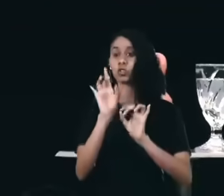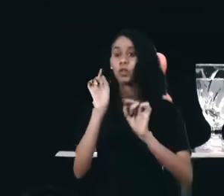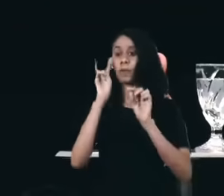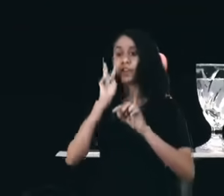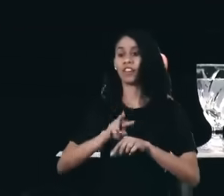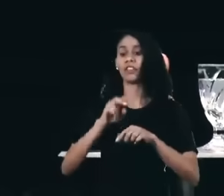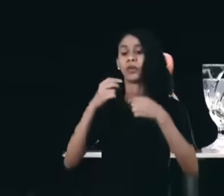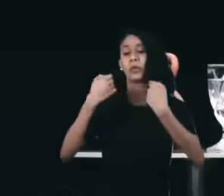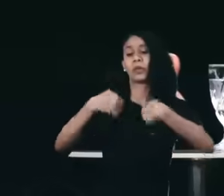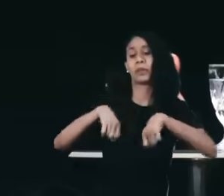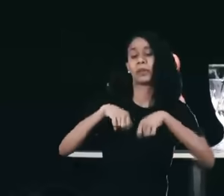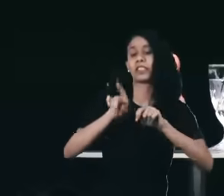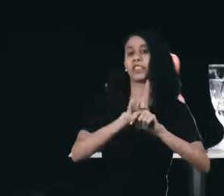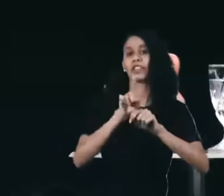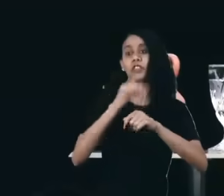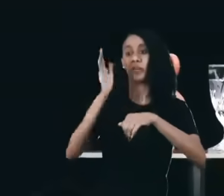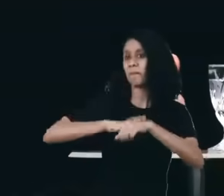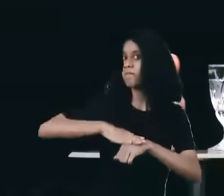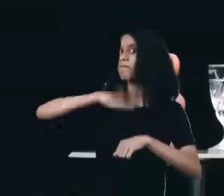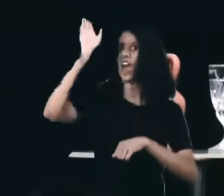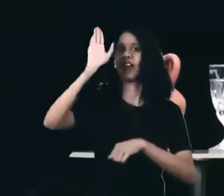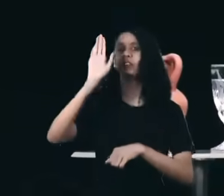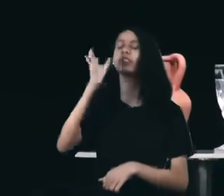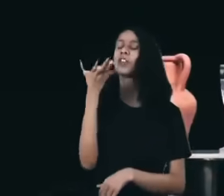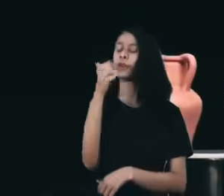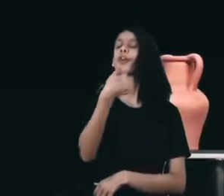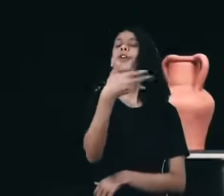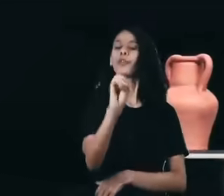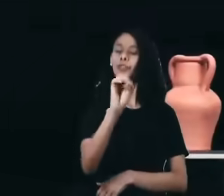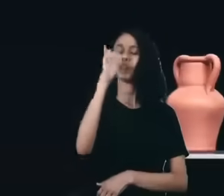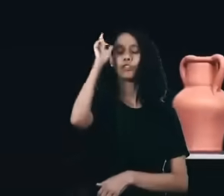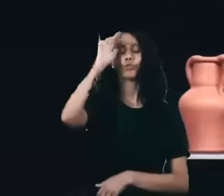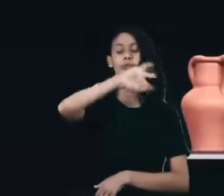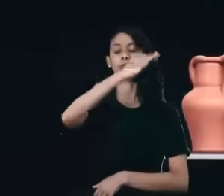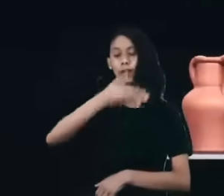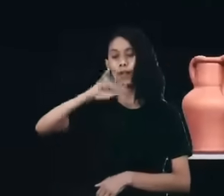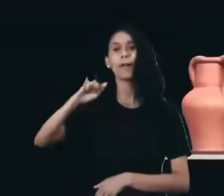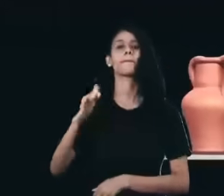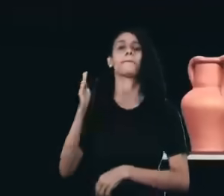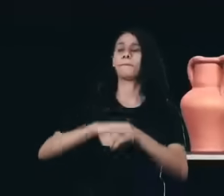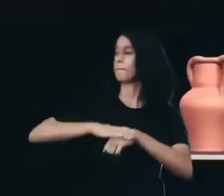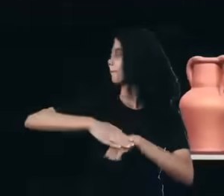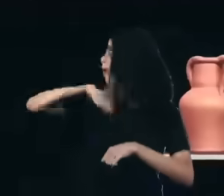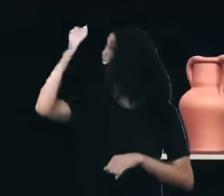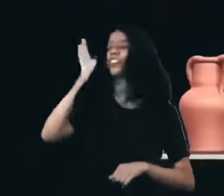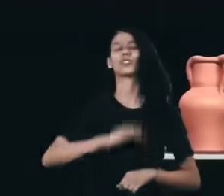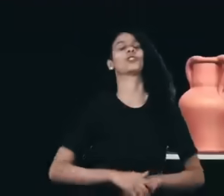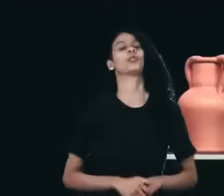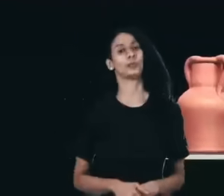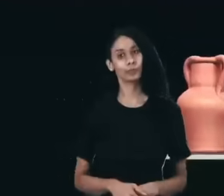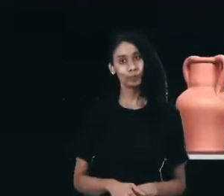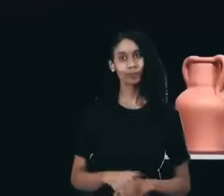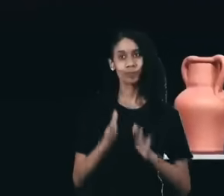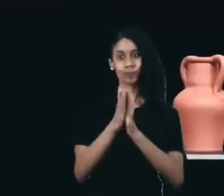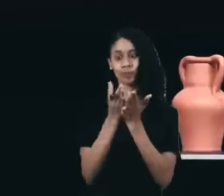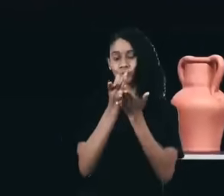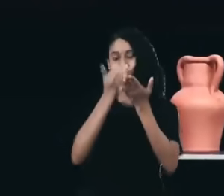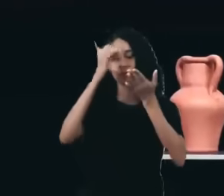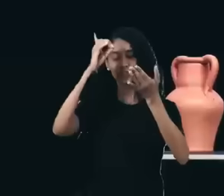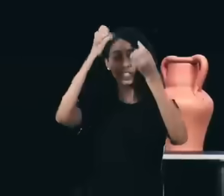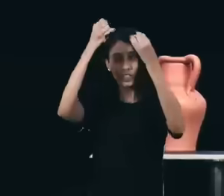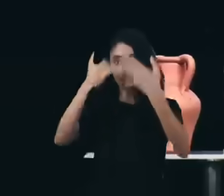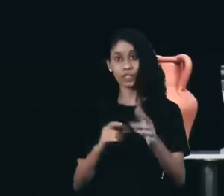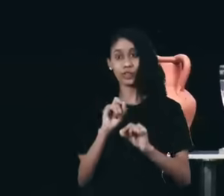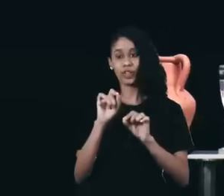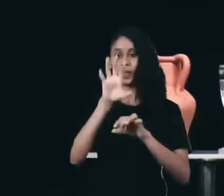necessário, ele foi na plenitude. Ele disse, eu quero 10 camelos, eu quero para sobrar. E o texto diz que ele pegou do que tinha